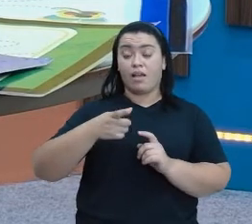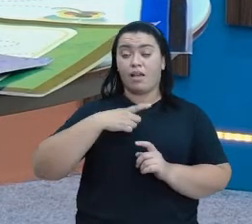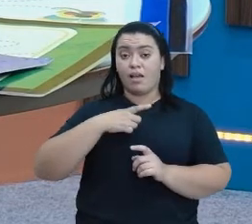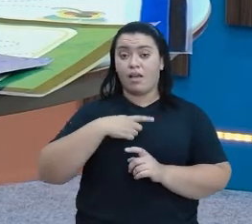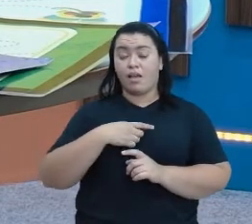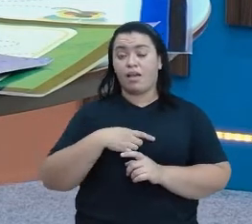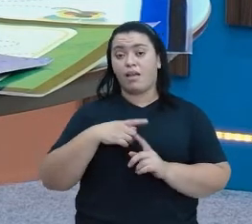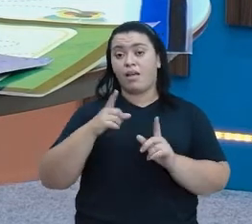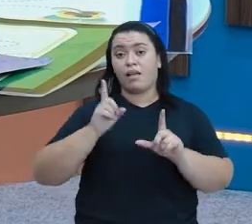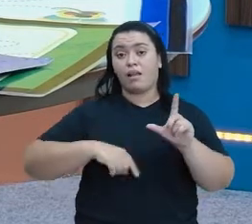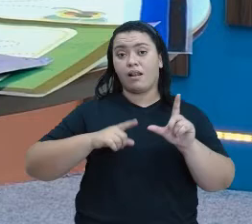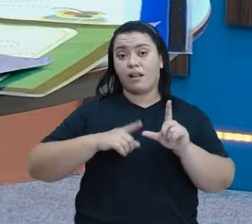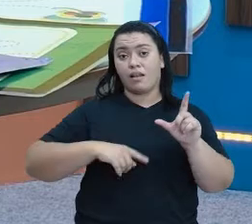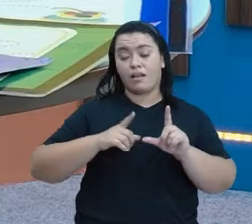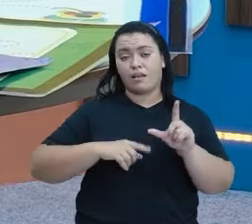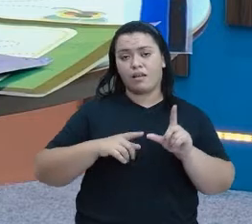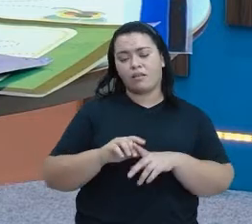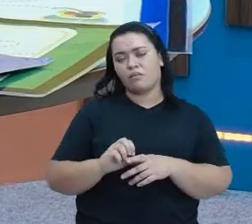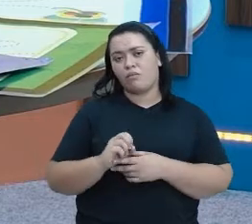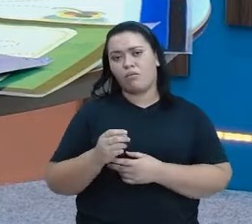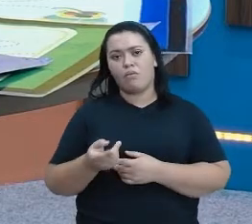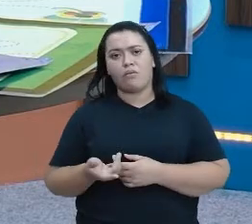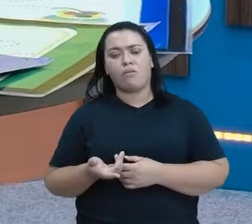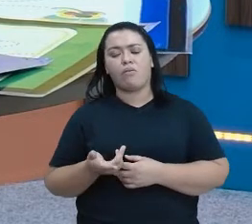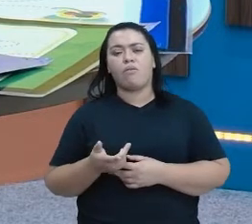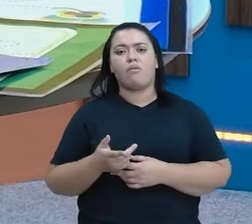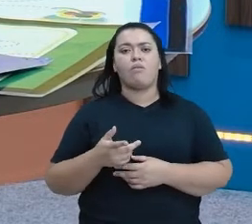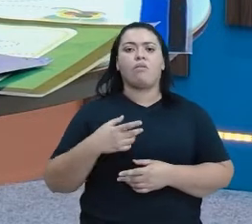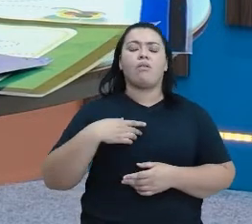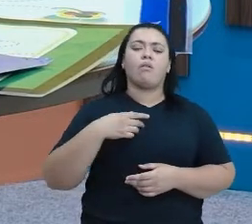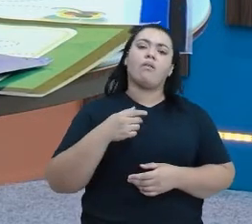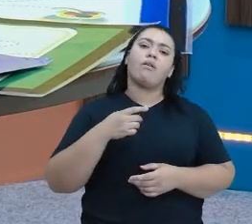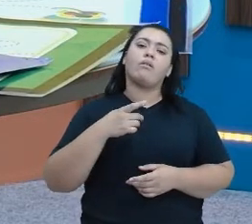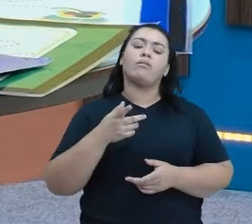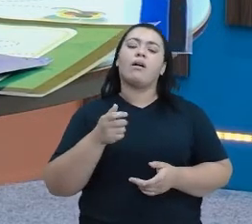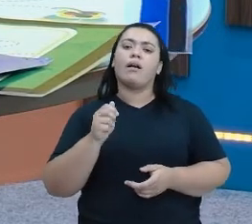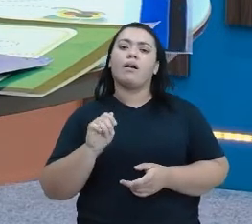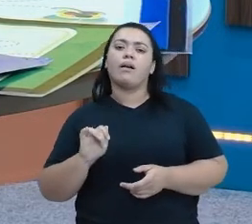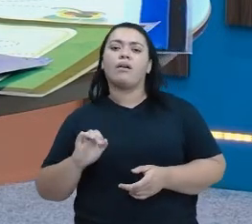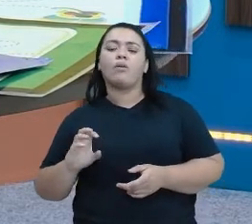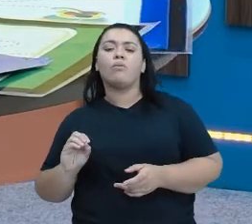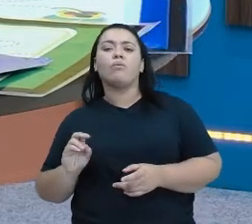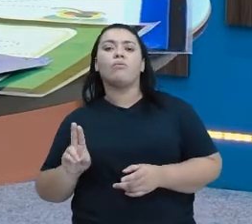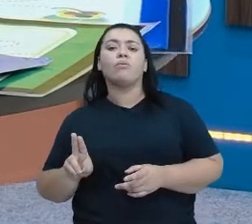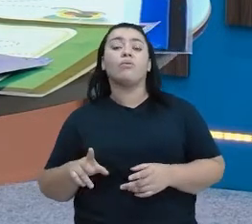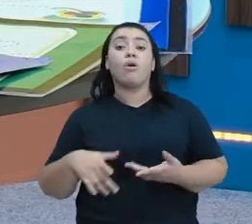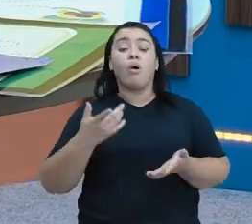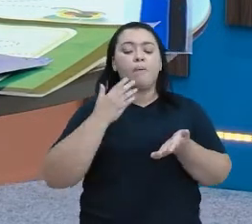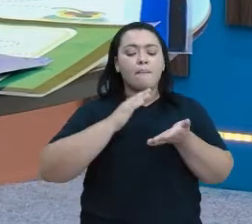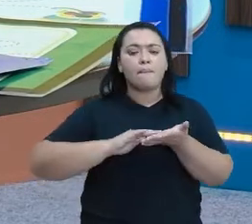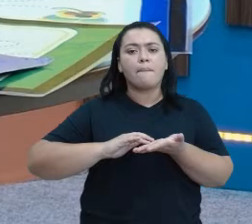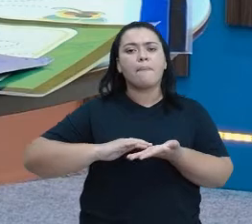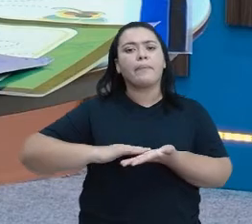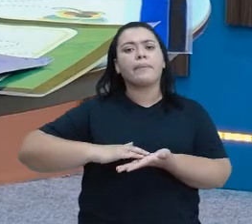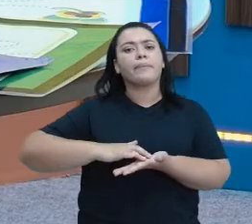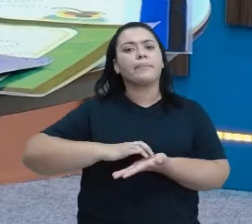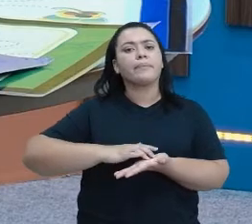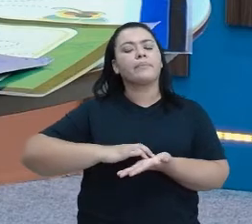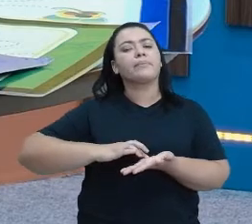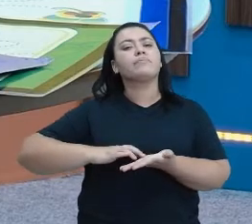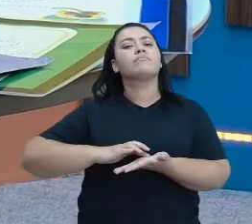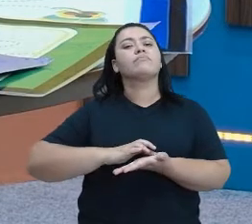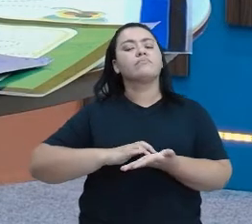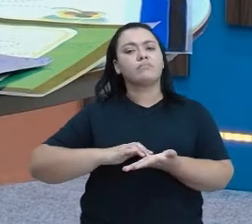da vogal, se for um estudante surdo. Você pode colocar em alto relevo, as vogais em